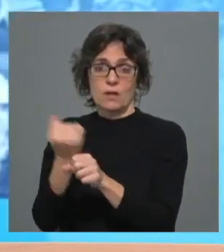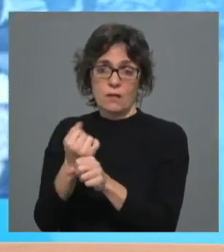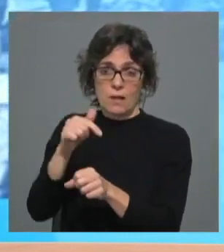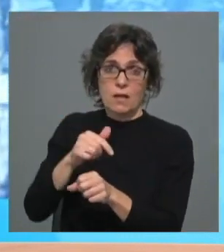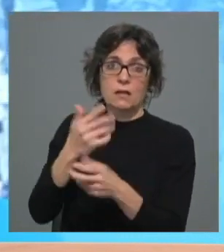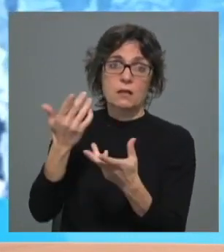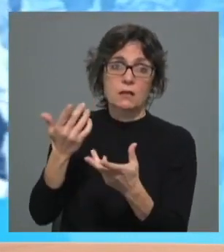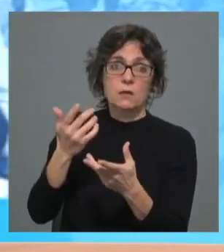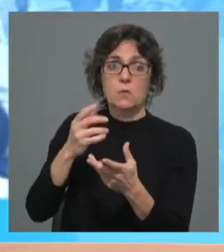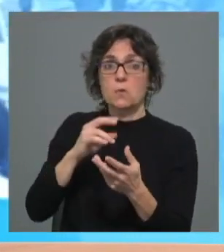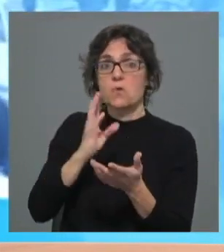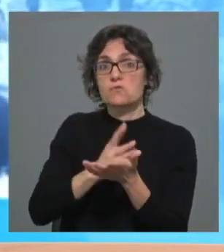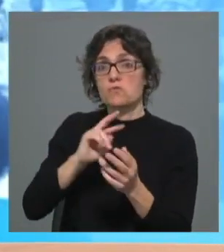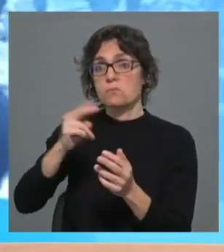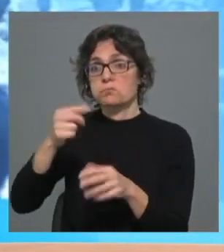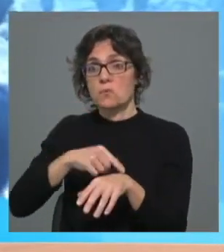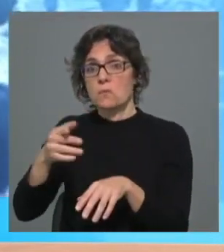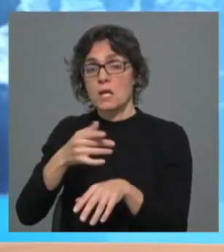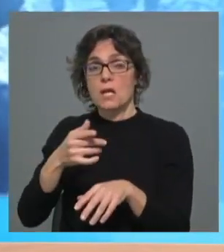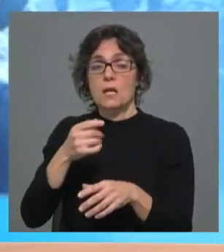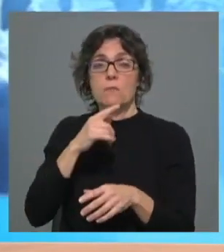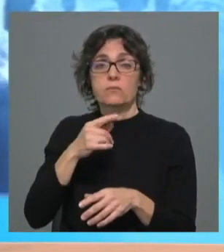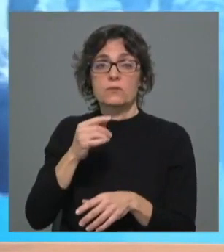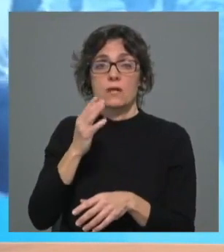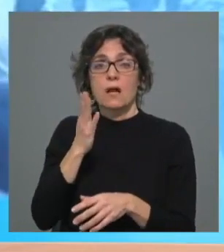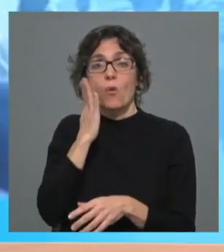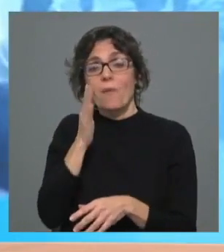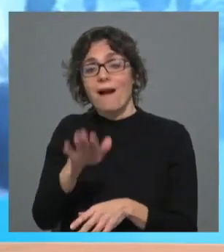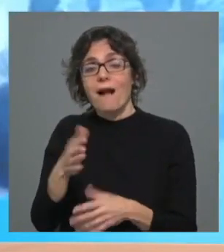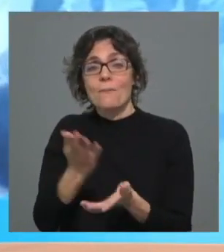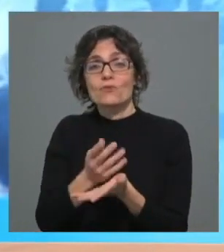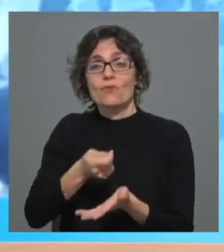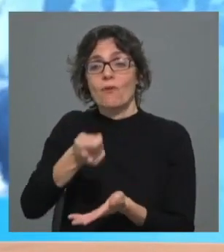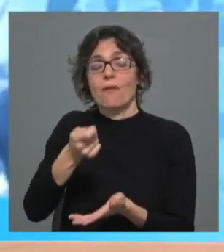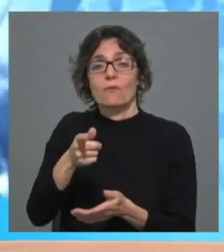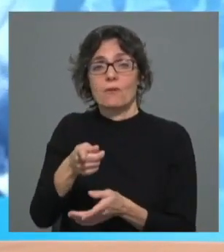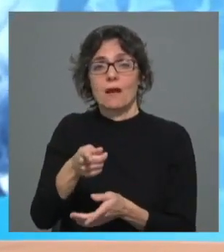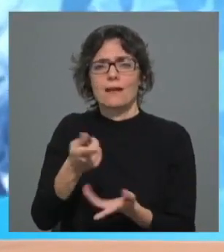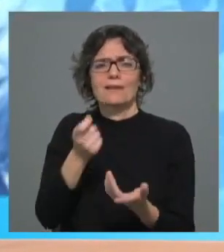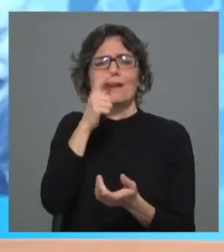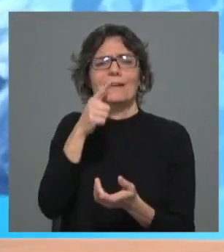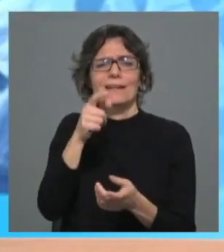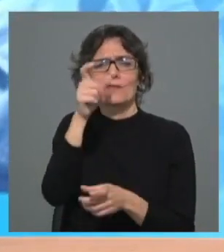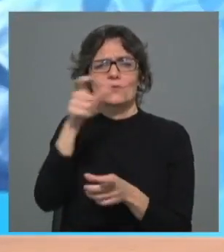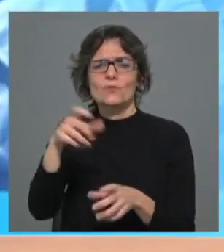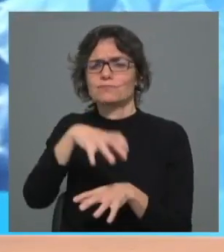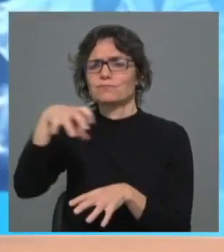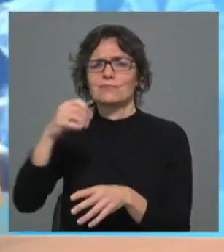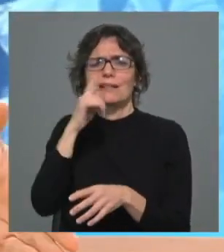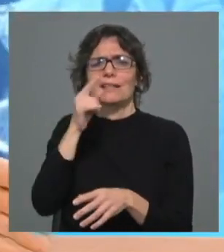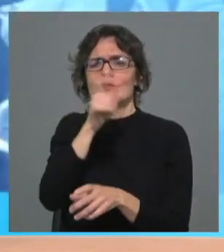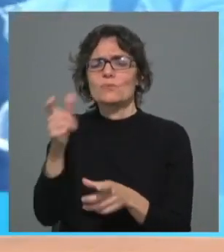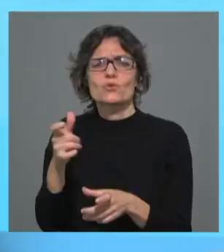em um para outro país tinham alugado apenas a cama quer dizer quem são as pessoas que neste momento habitam moraria habitam por uma semana